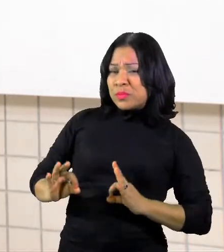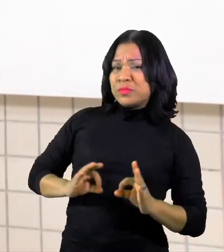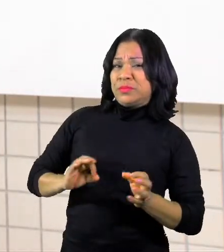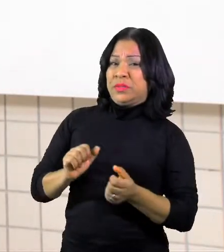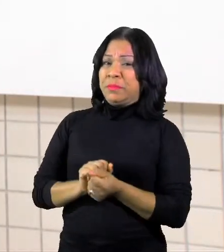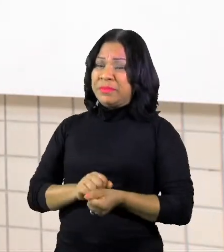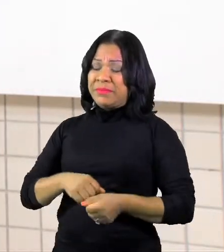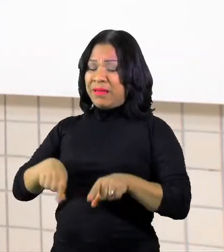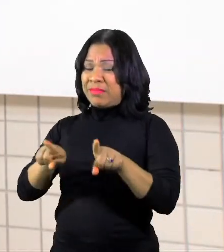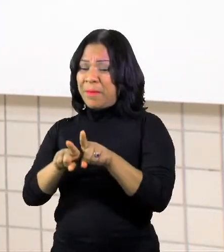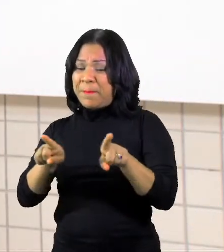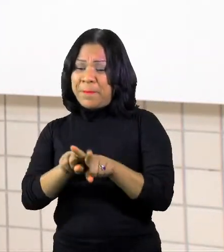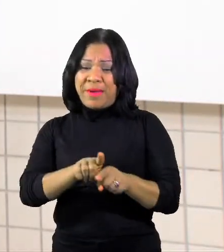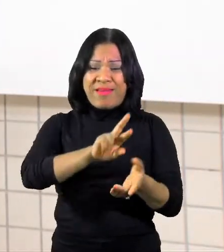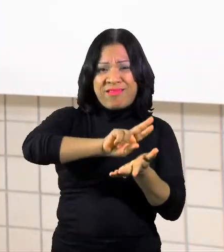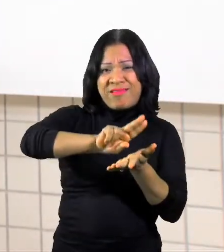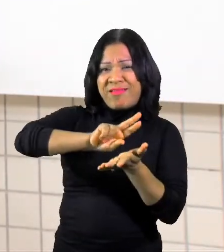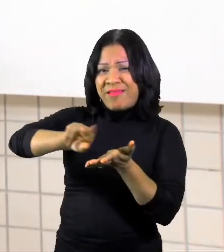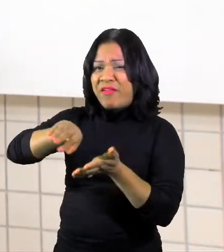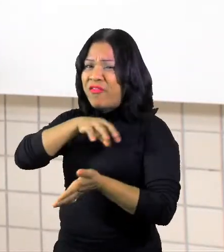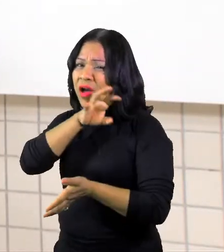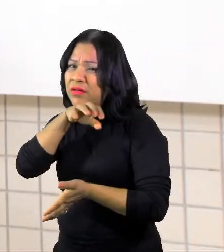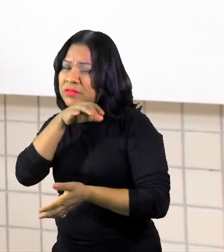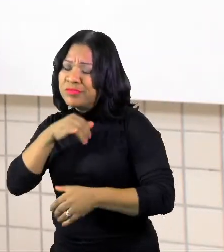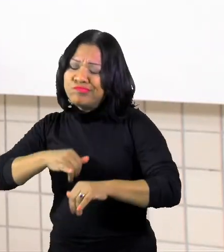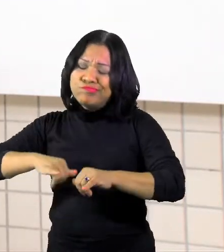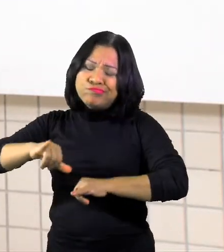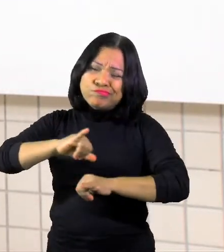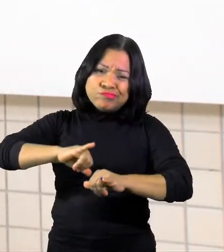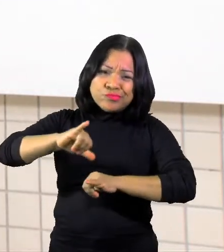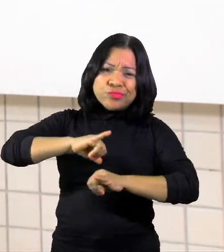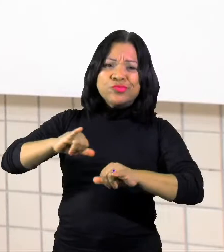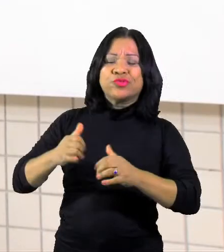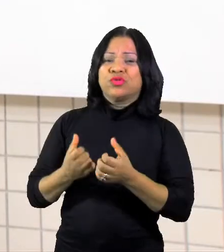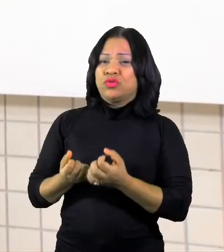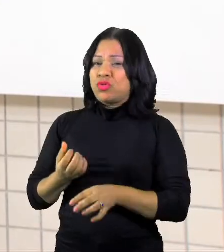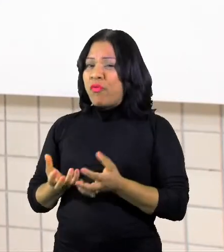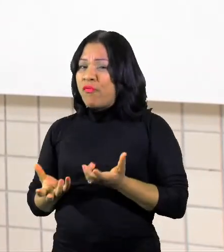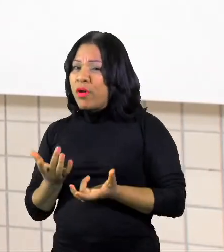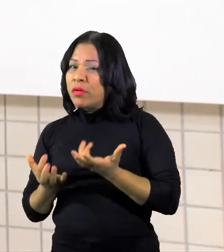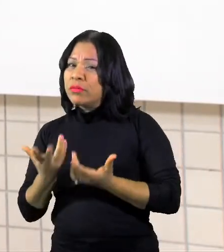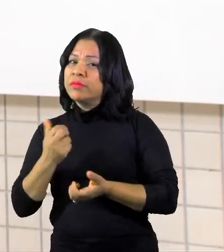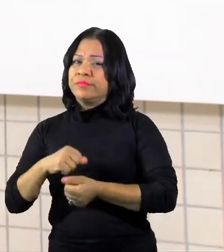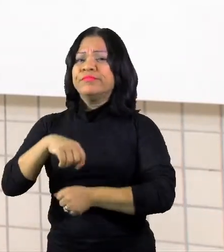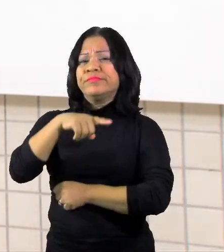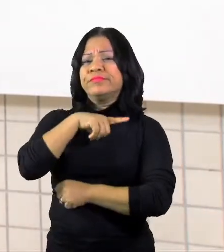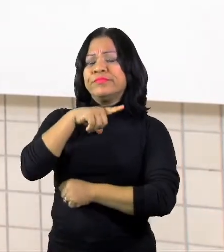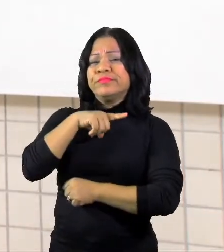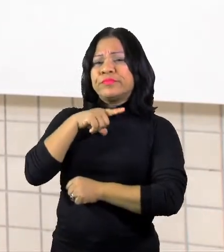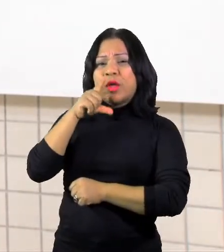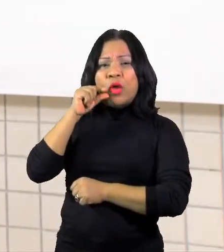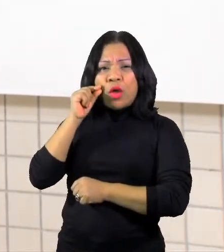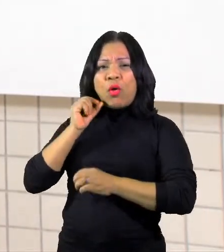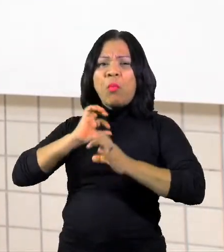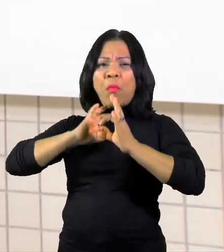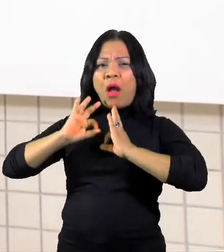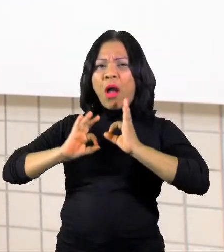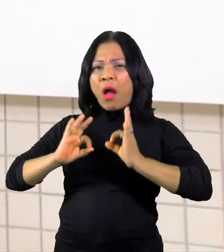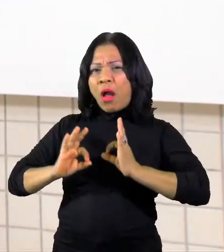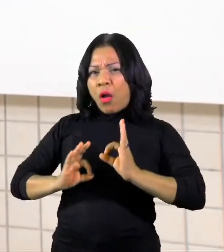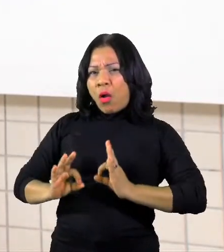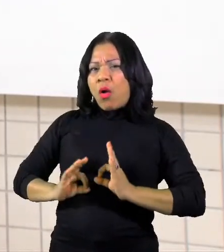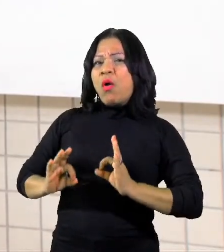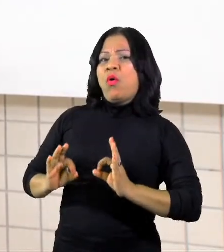animais silvestres, sofreram aí com essas queimadas. Teve até uma onça que passou muito nos jornais, que eles